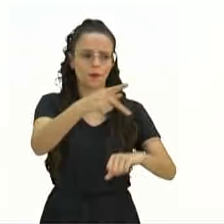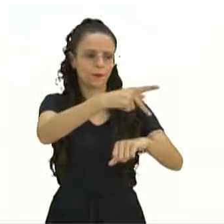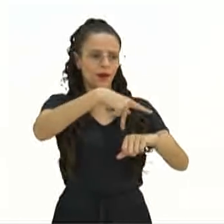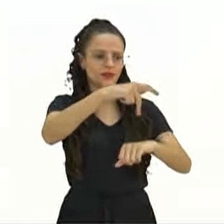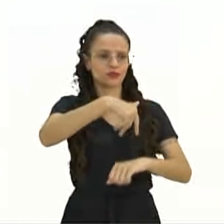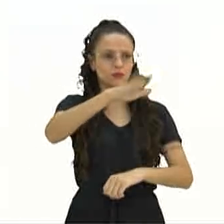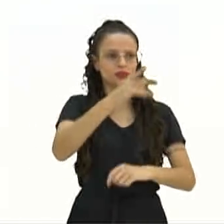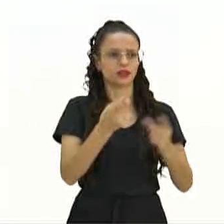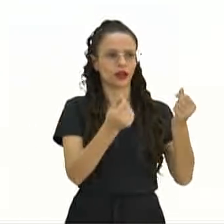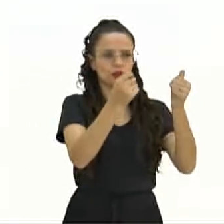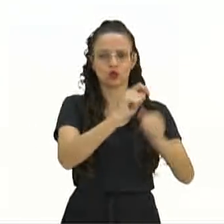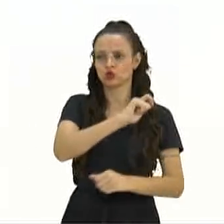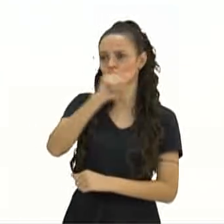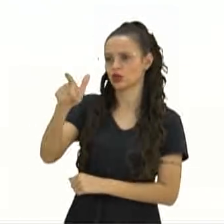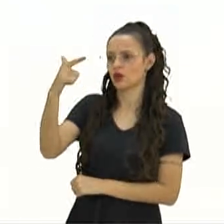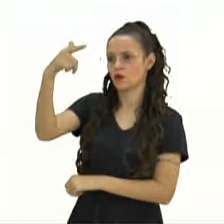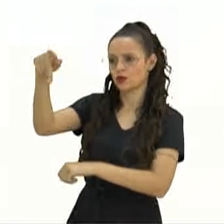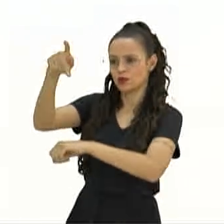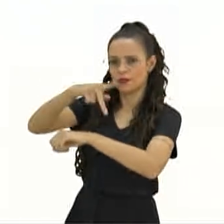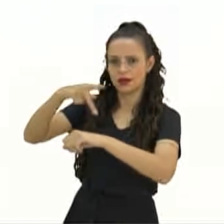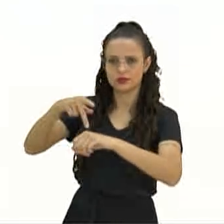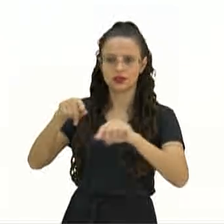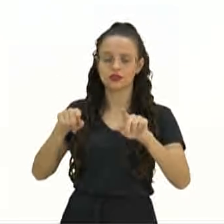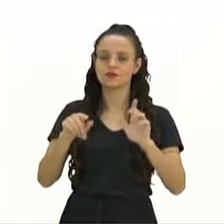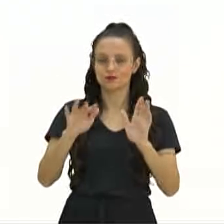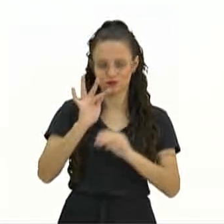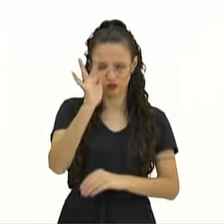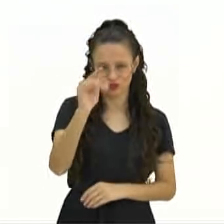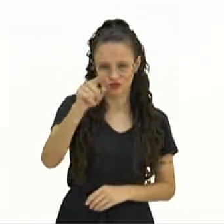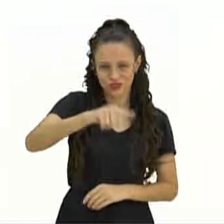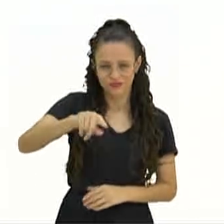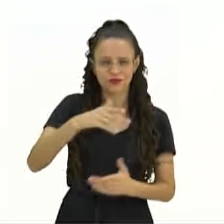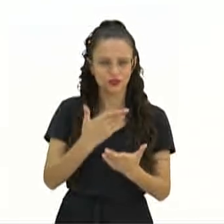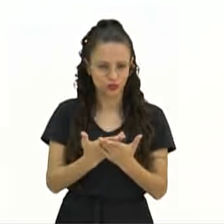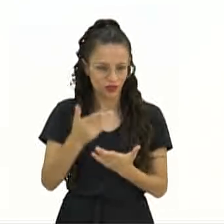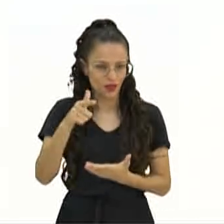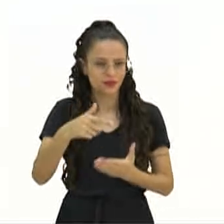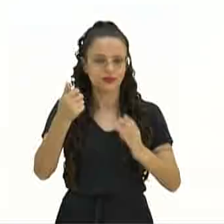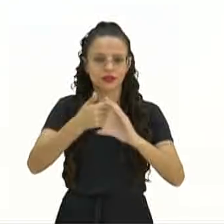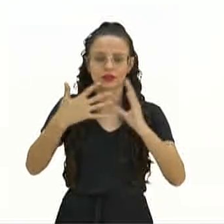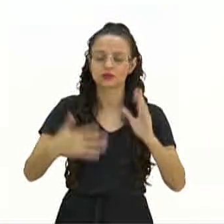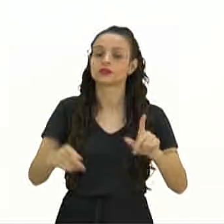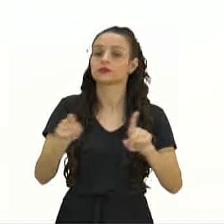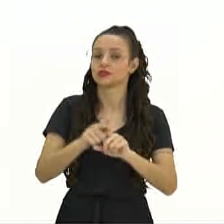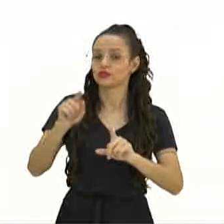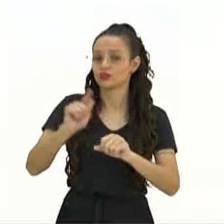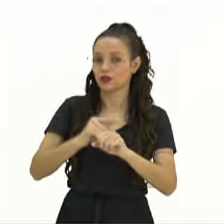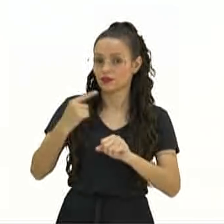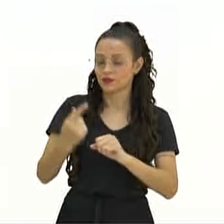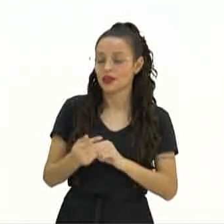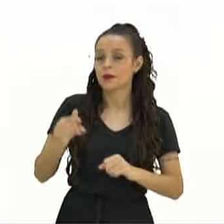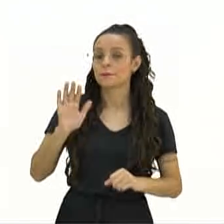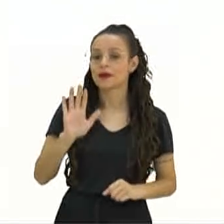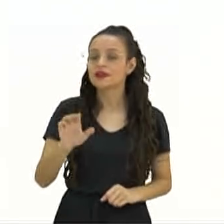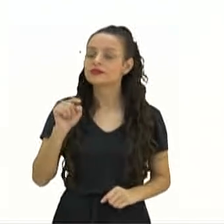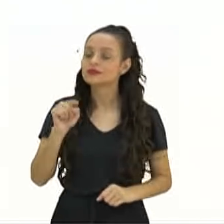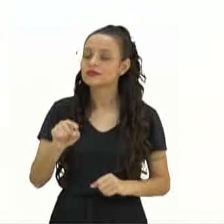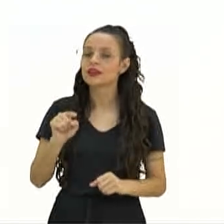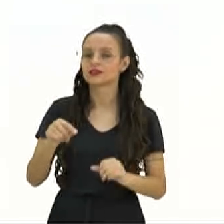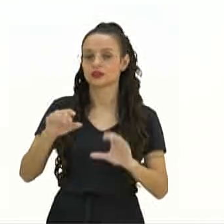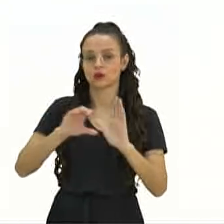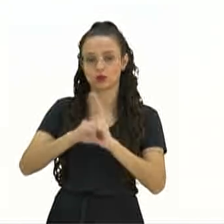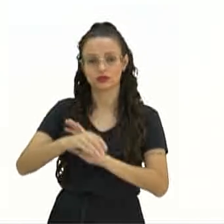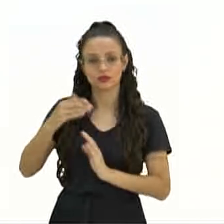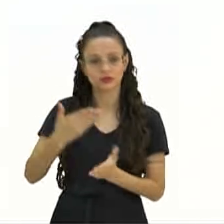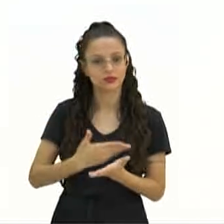mais rico do que o outro, e depois lá na frente vocês vão estudar essas características também na geografia. Mas esse conceito